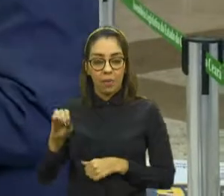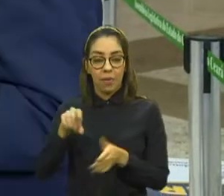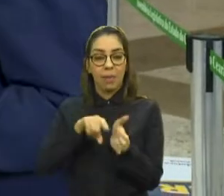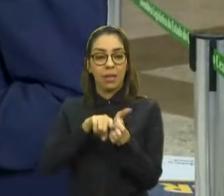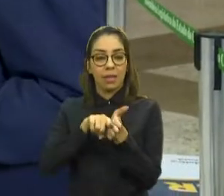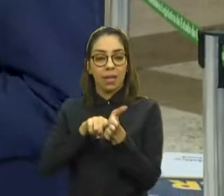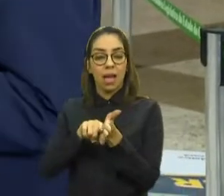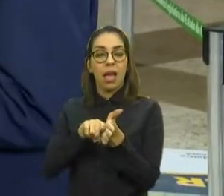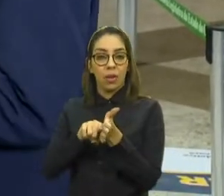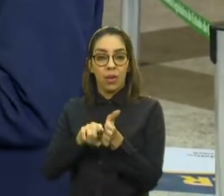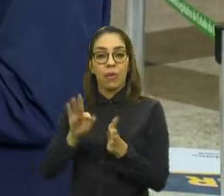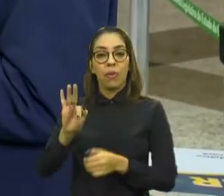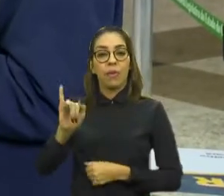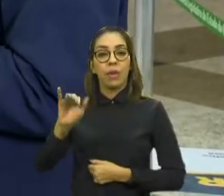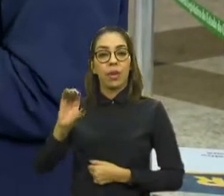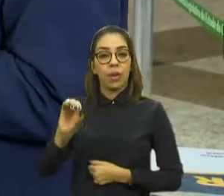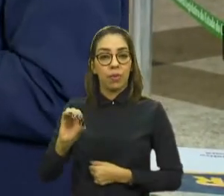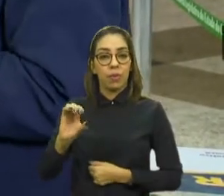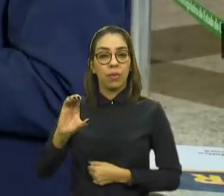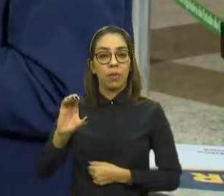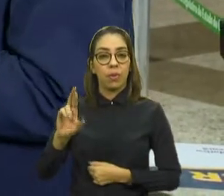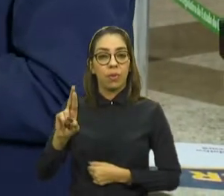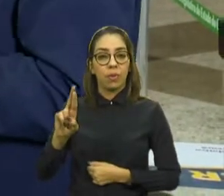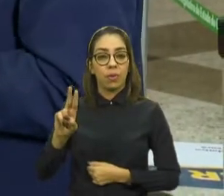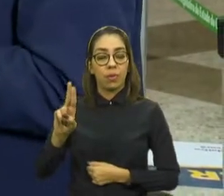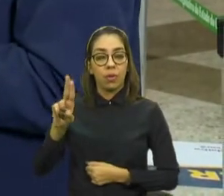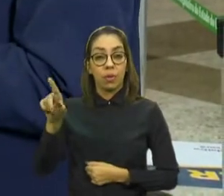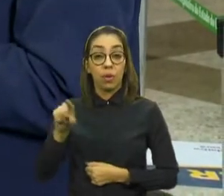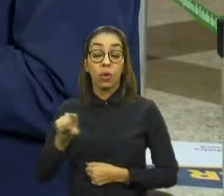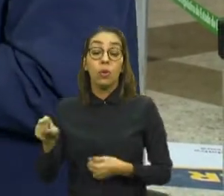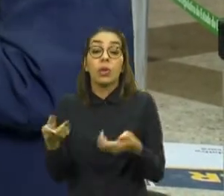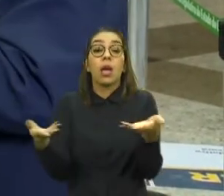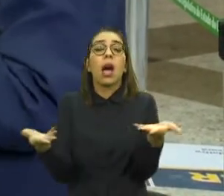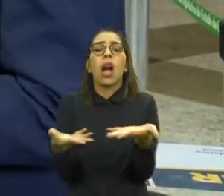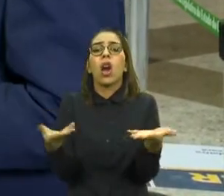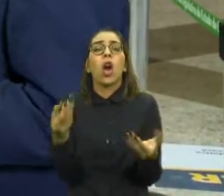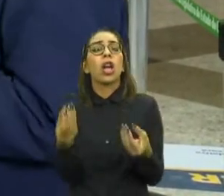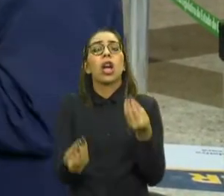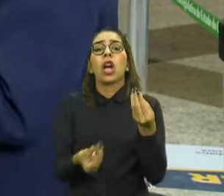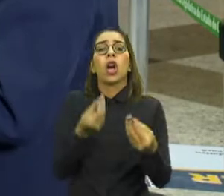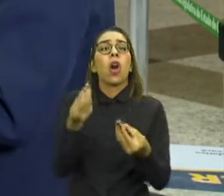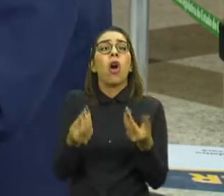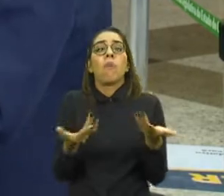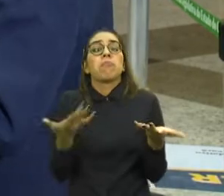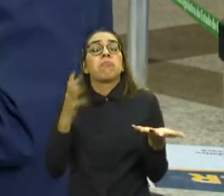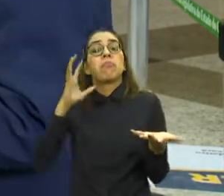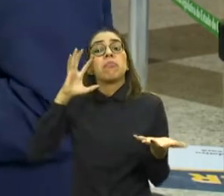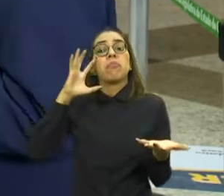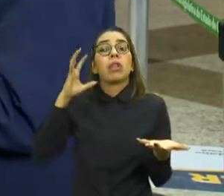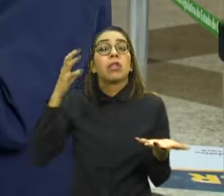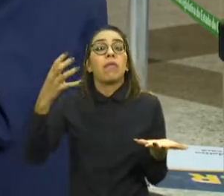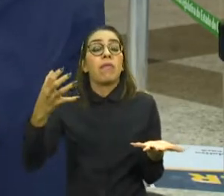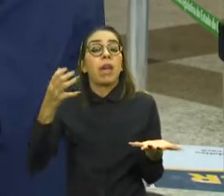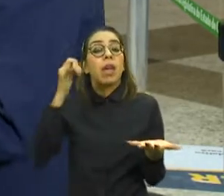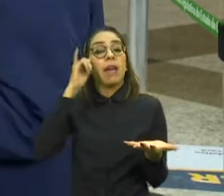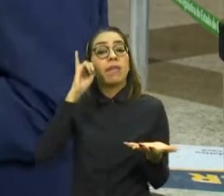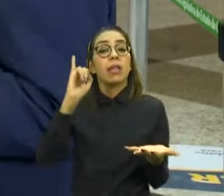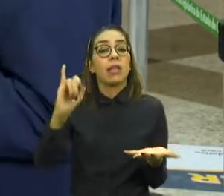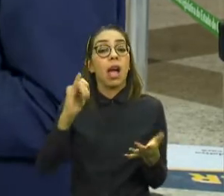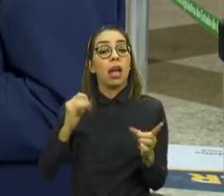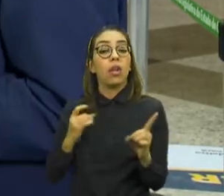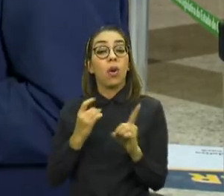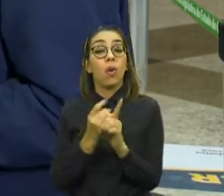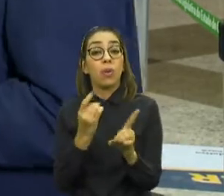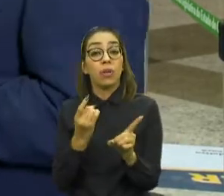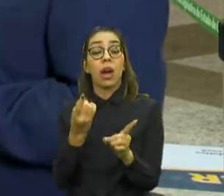agora, né, como é que as pessoas devem proceder para se prevenir, para identificar, para conviver com